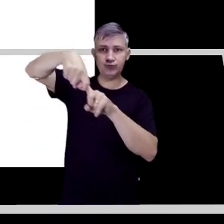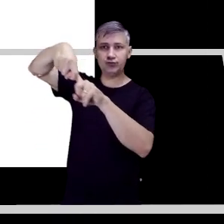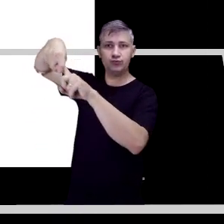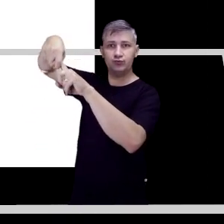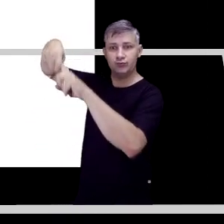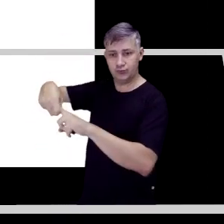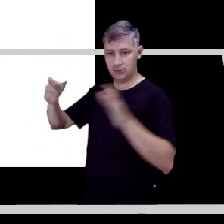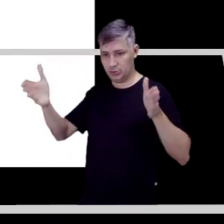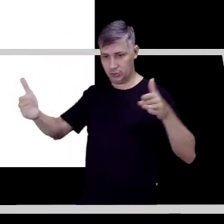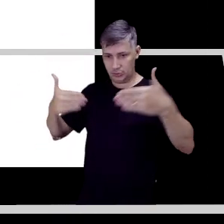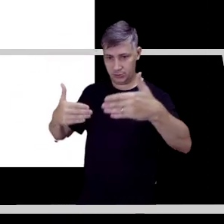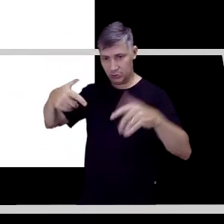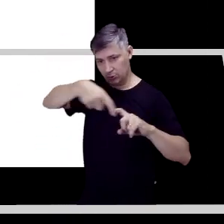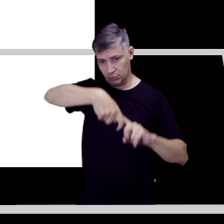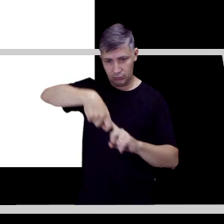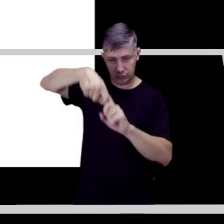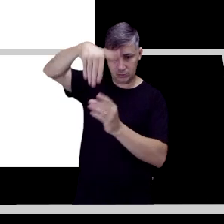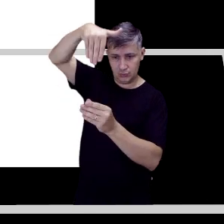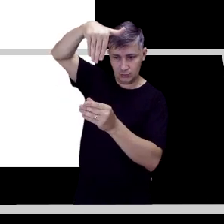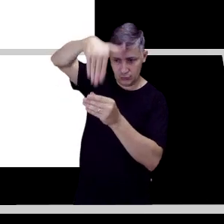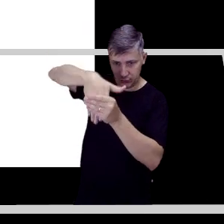içado, colocado nessa peça